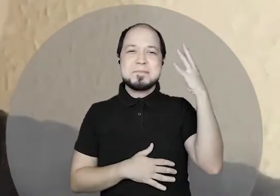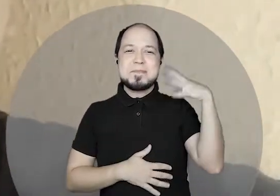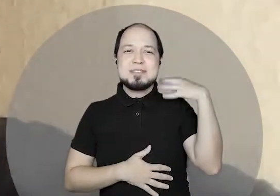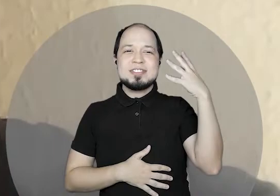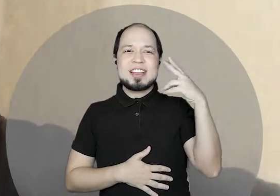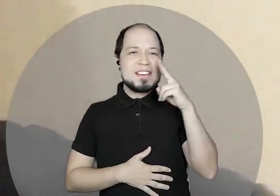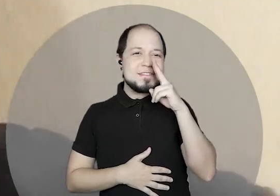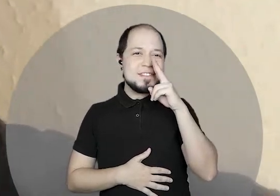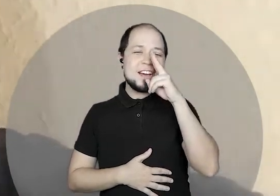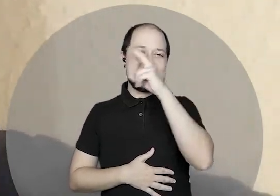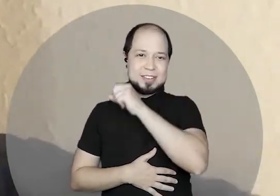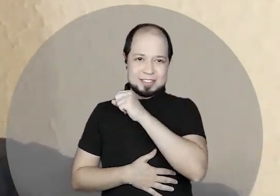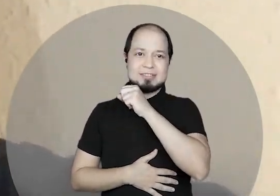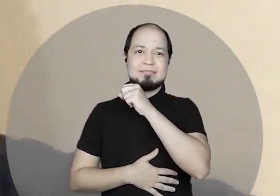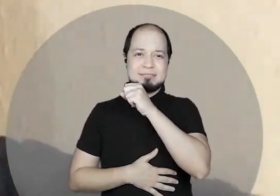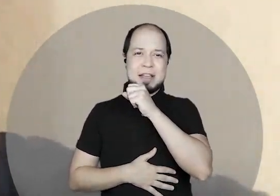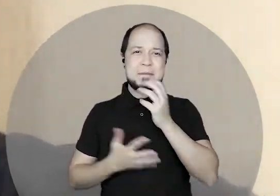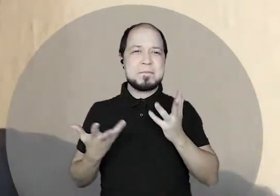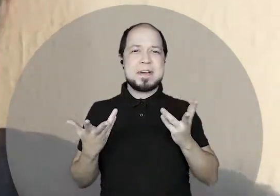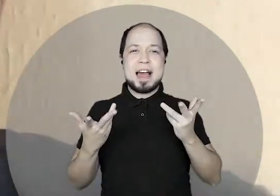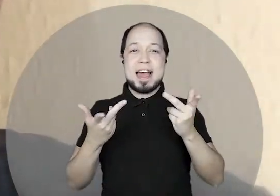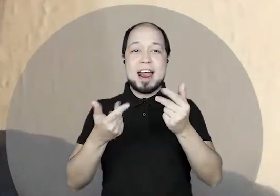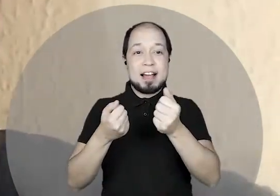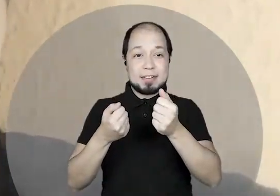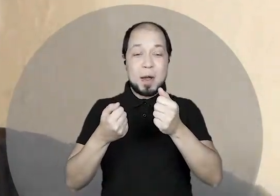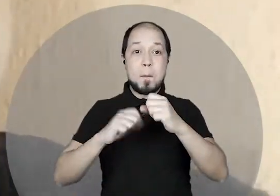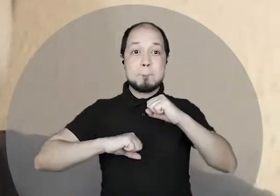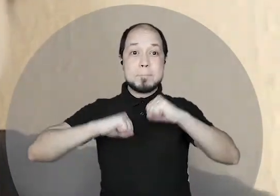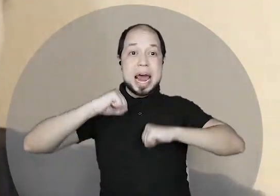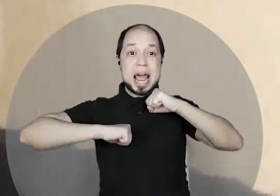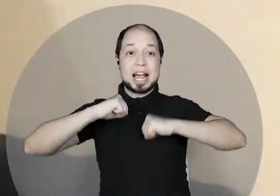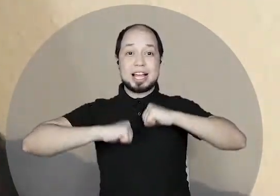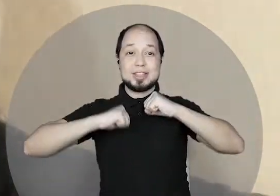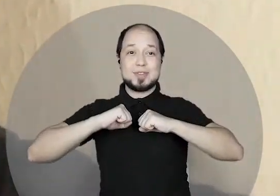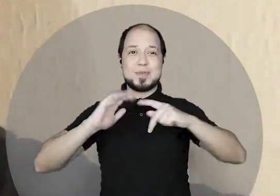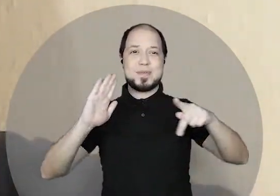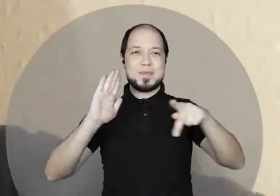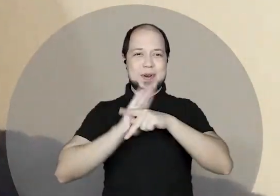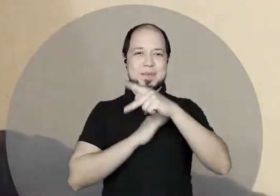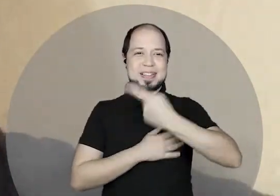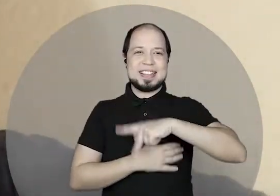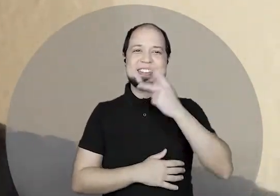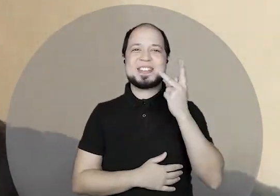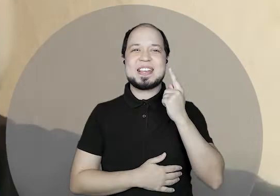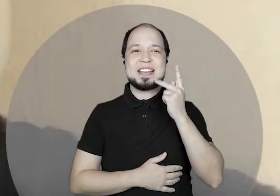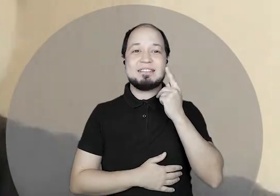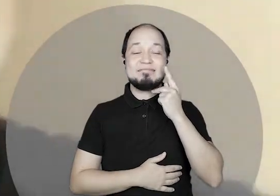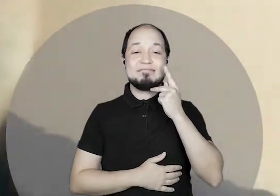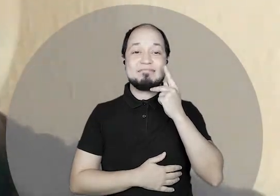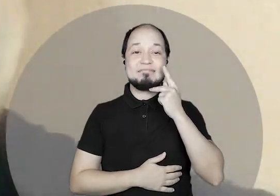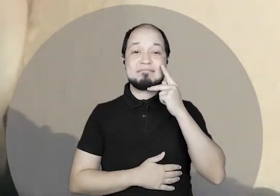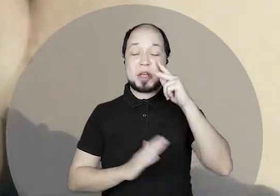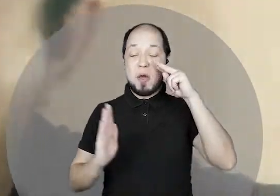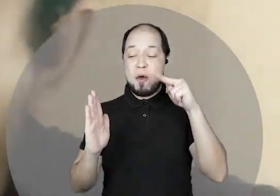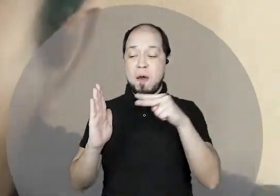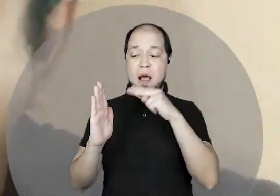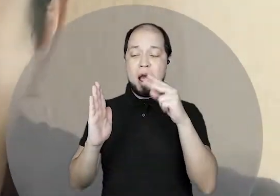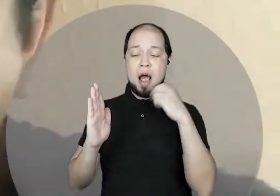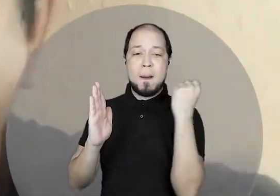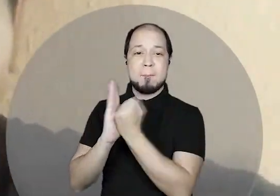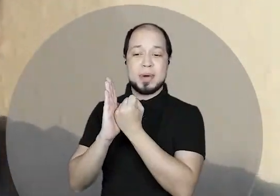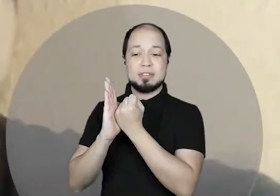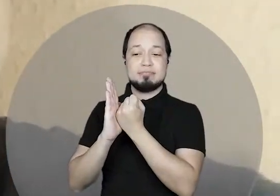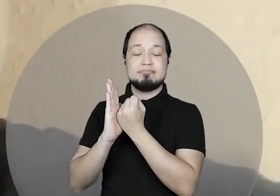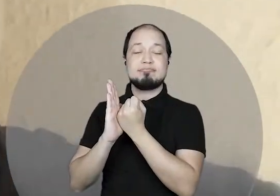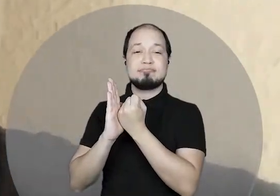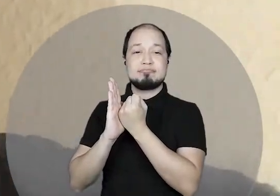ritmo marcante e tão maravilhoso que é o maracatu cearense. Olha o meu emblema e cai